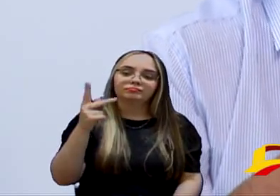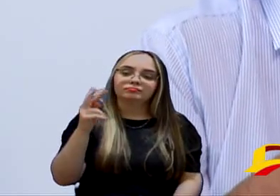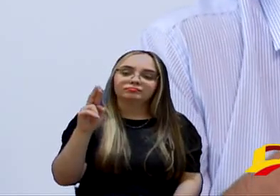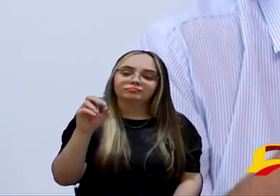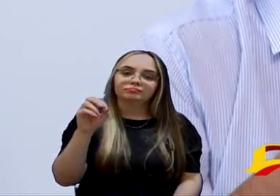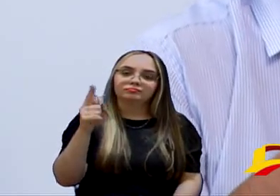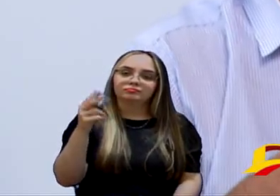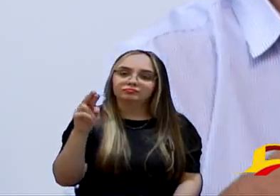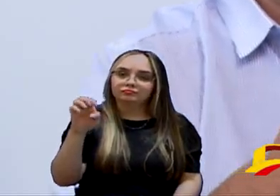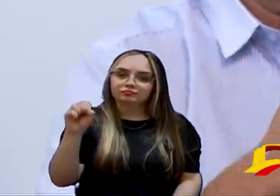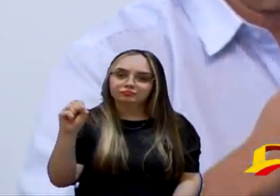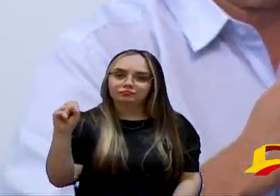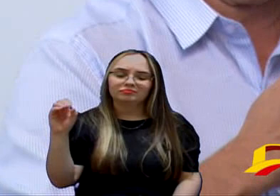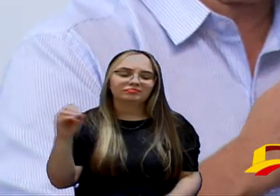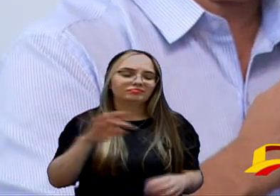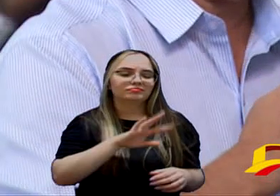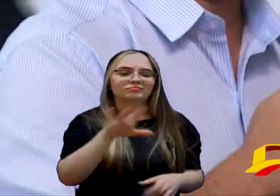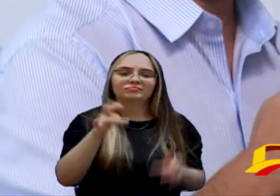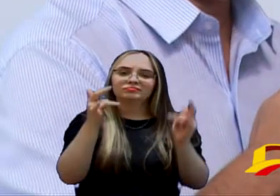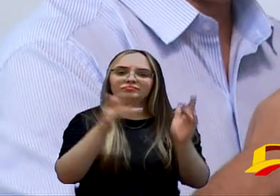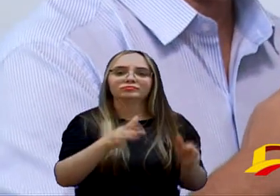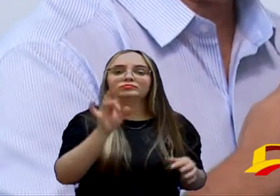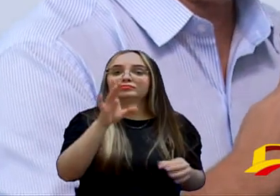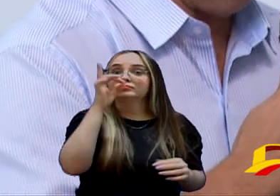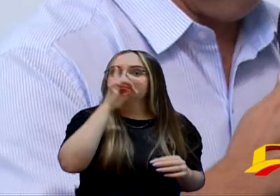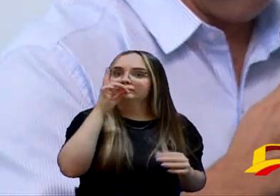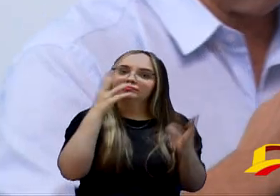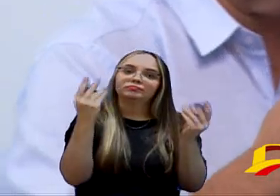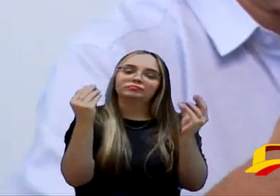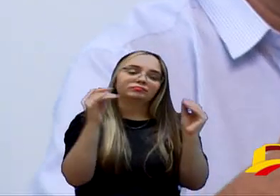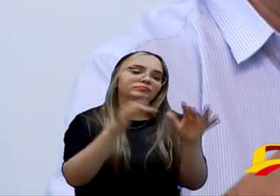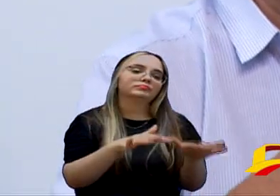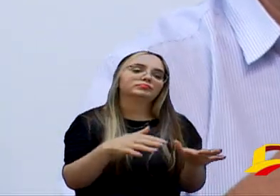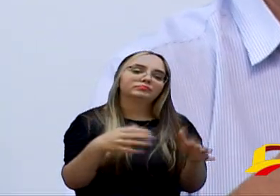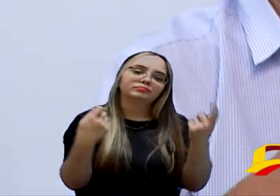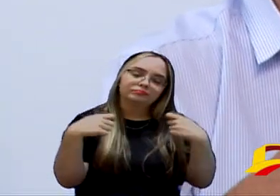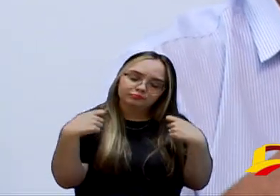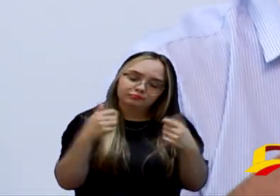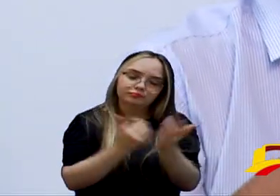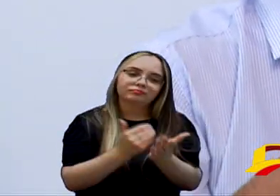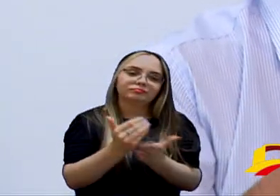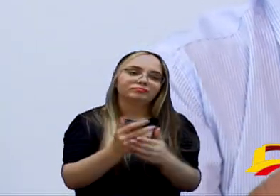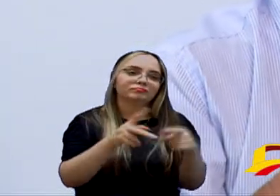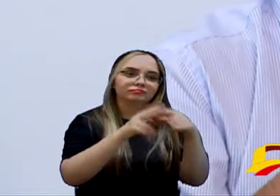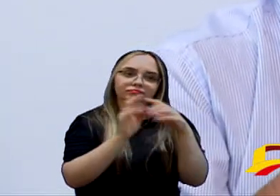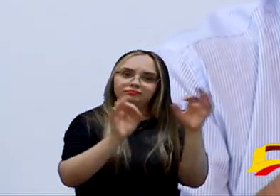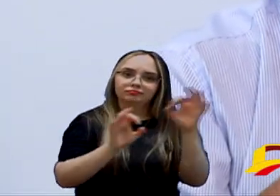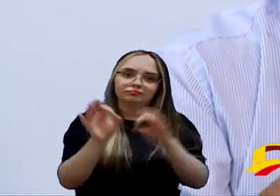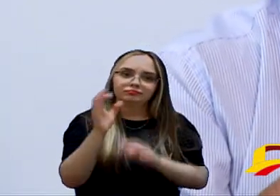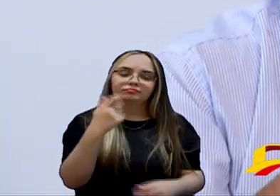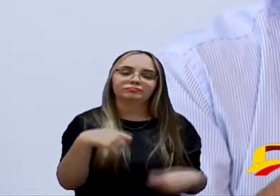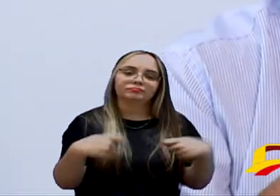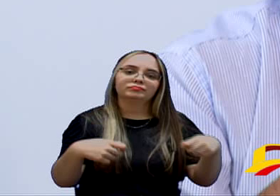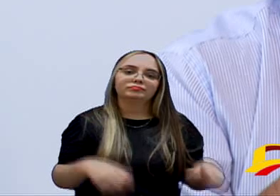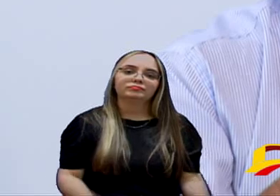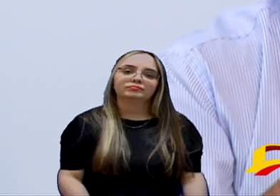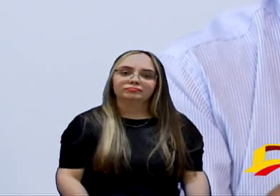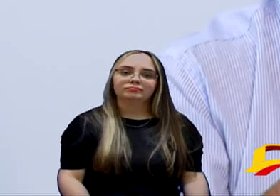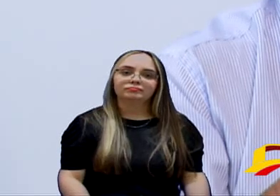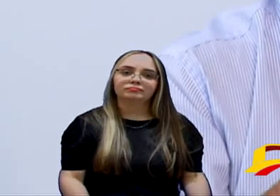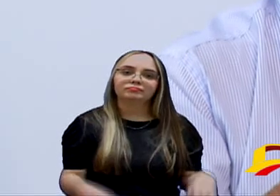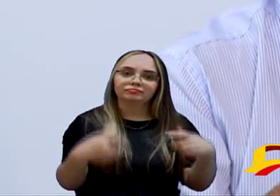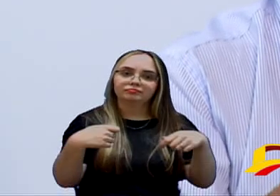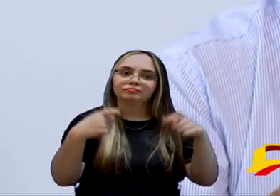e tá abandonado faz tempo só de domingo que tem o movimento então um um lugar